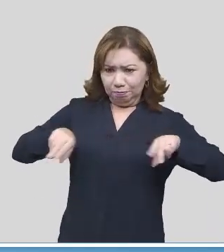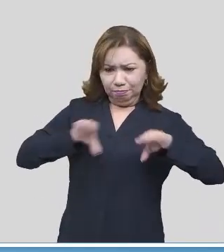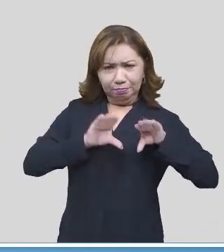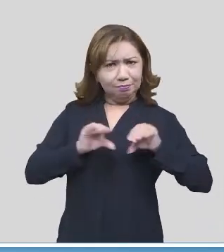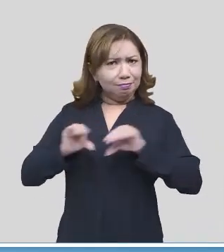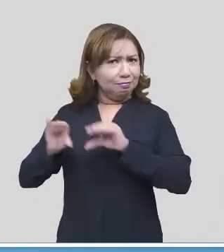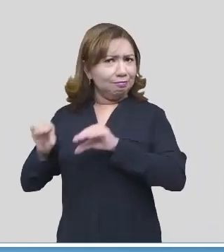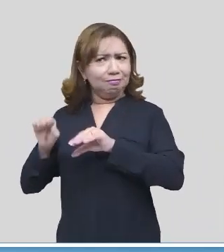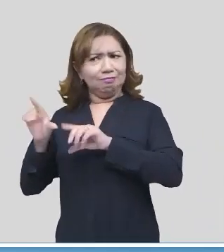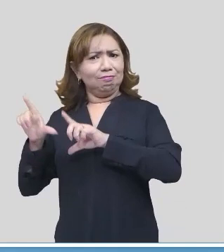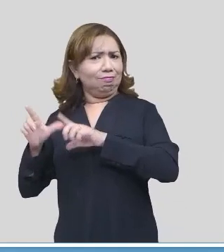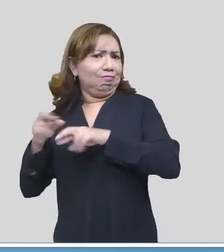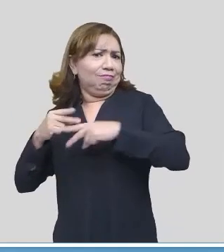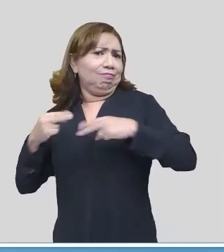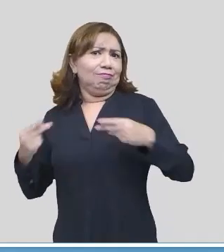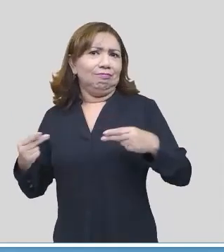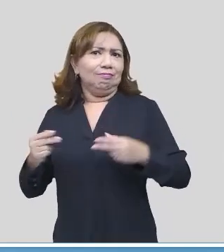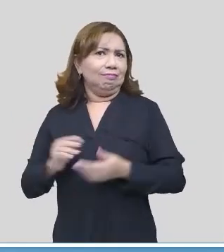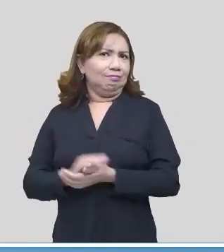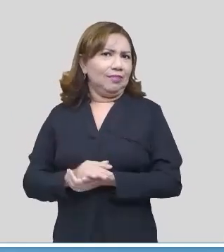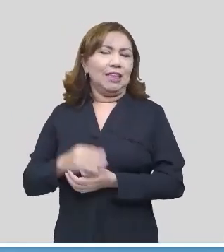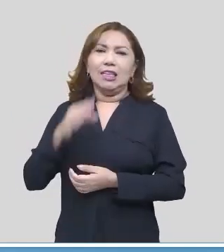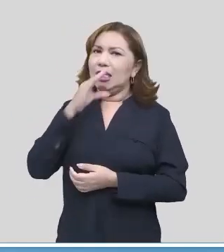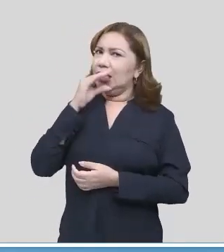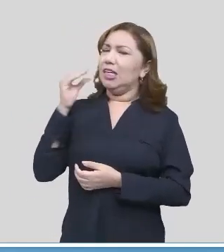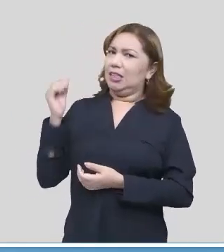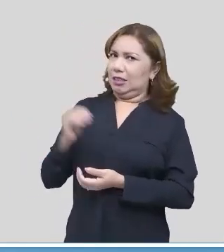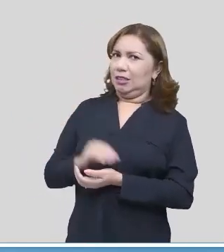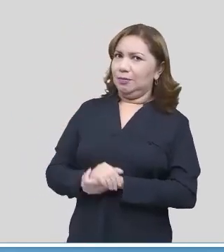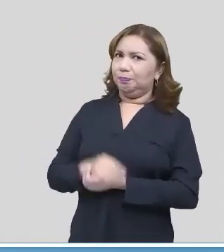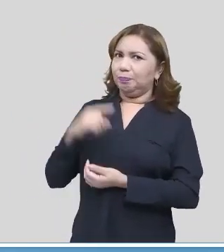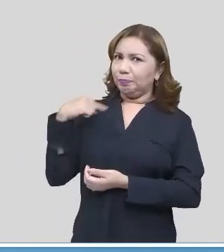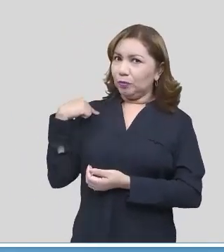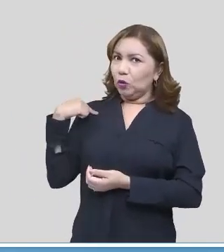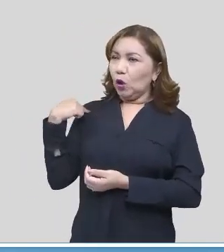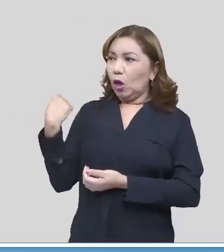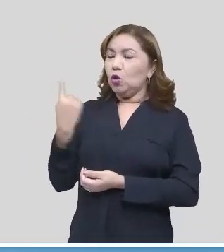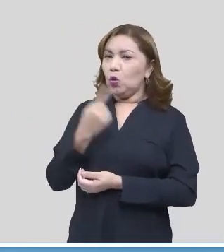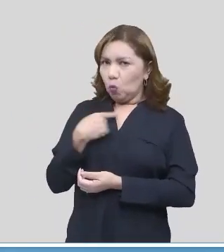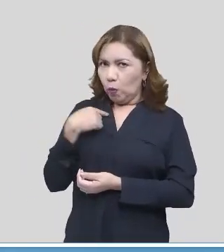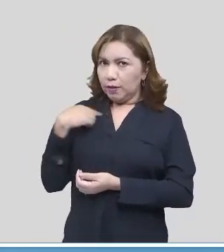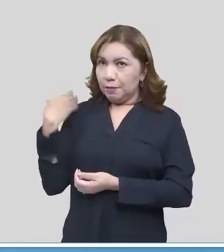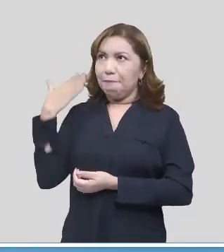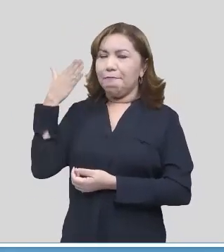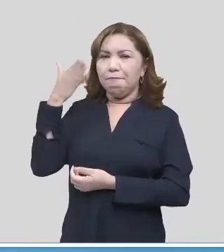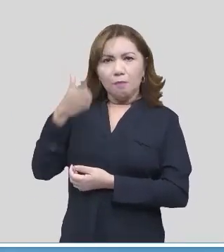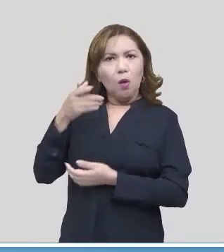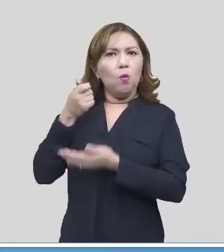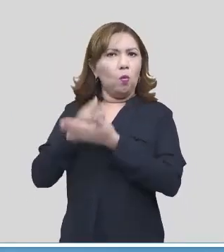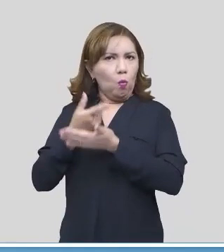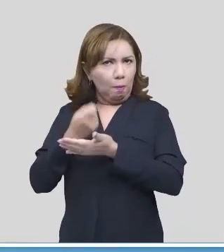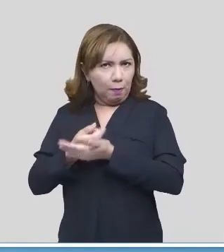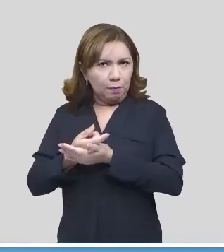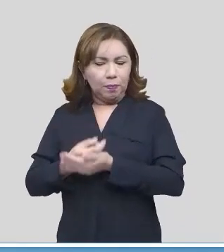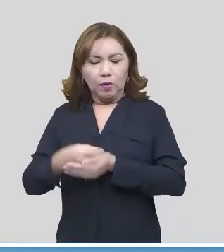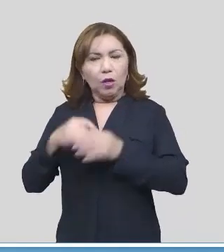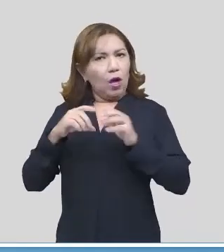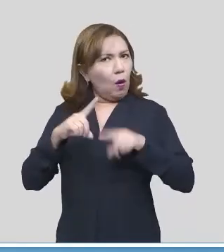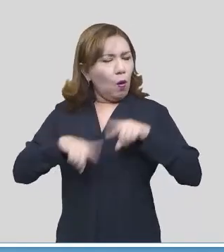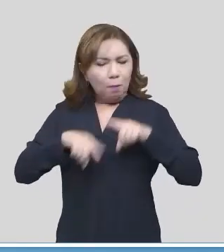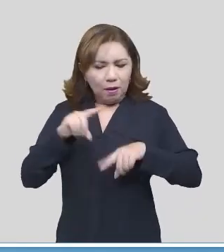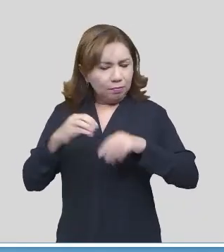aqui? Crianças, quando vamos comprar um móvel novo para a nossa casa, por